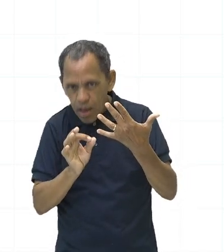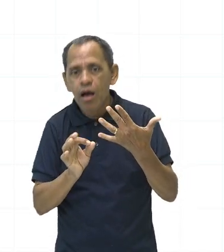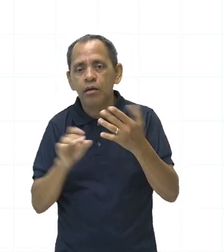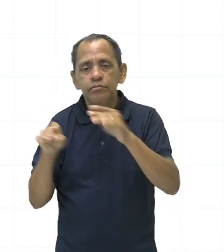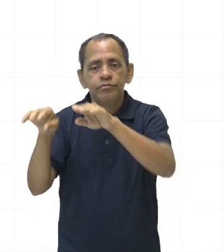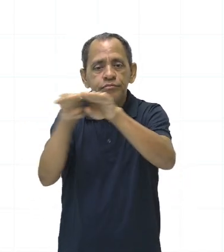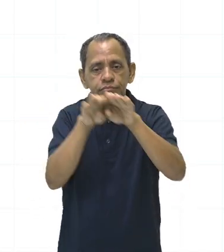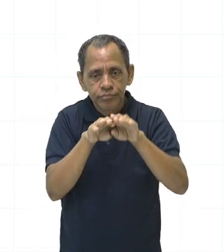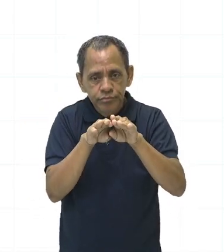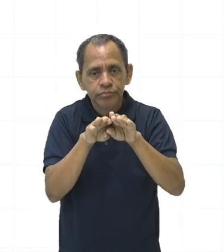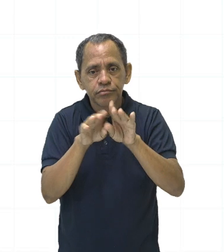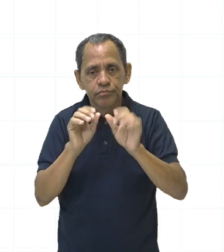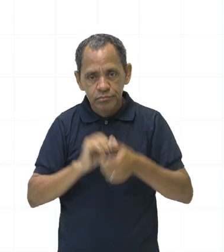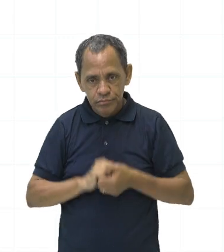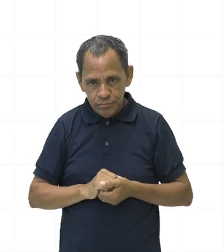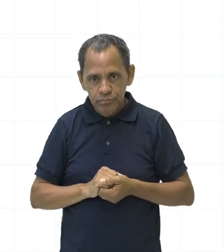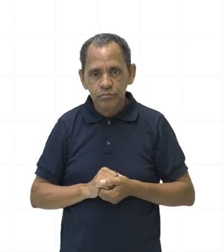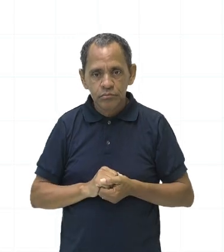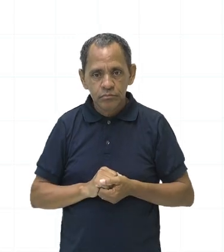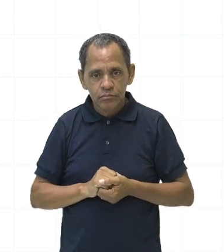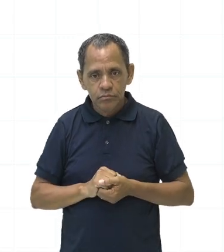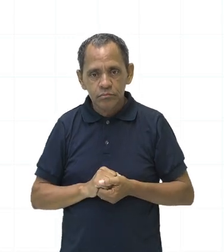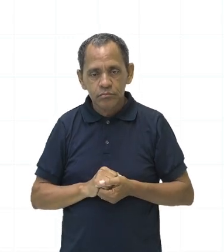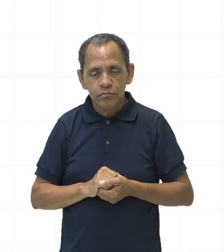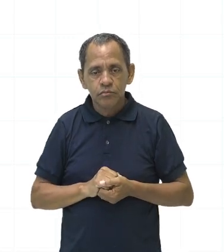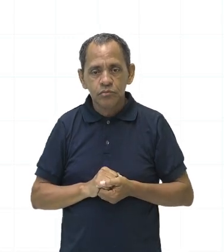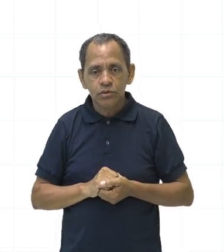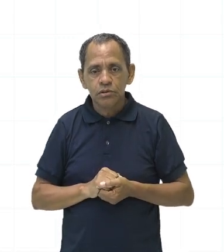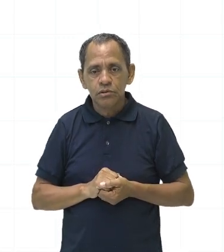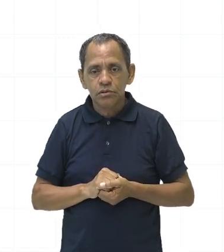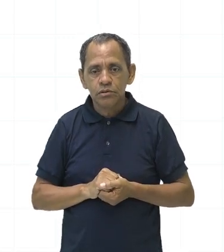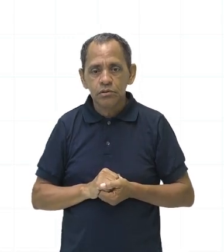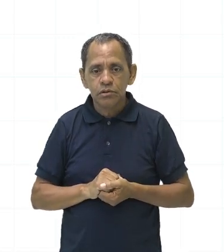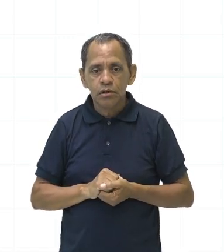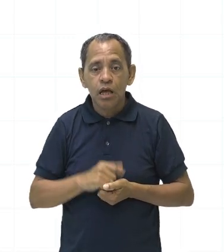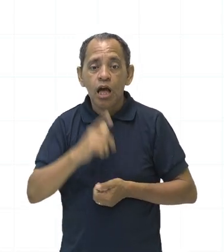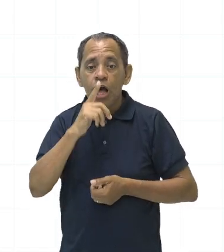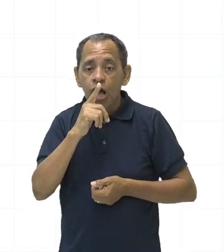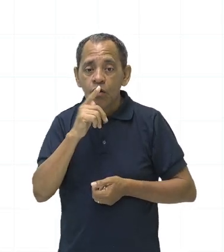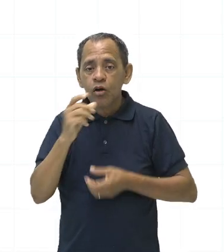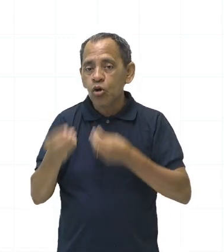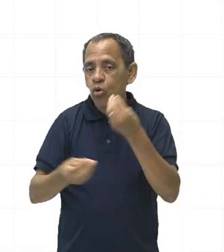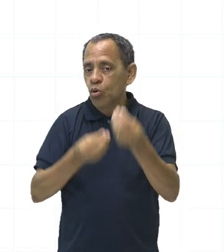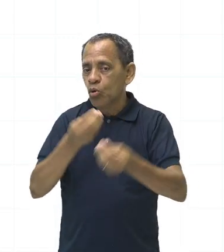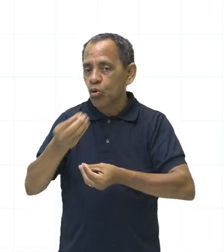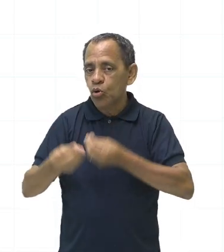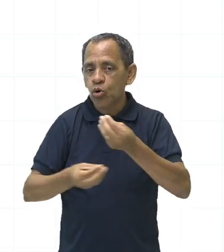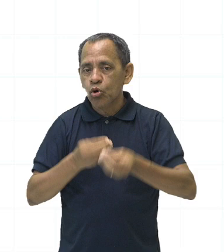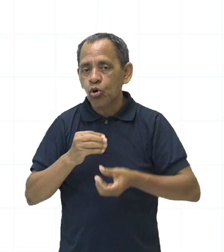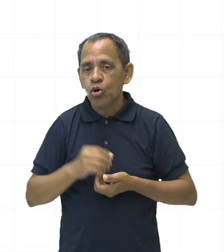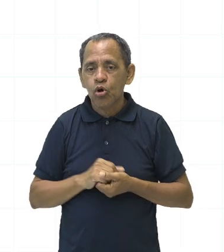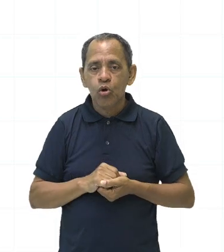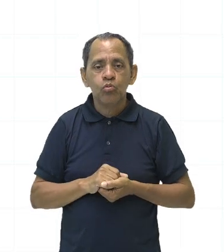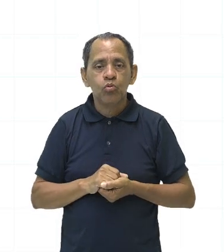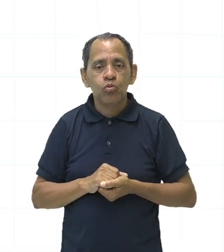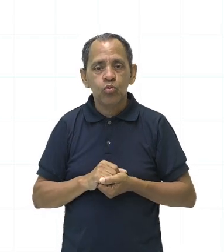é uma turbidez inferior a 1 unidade, ou seja, o quanto a água está ali límpida e a